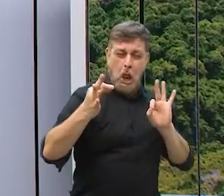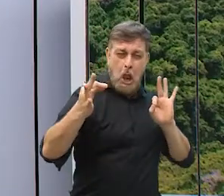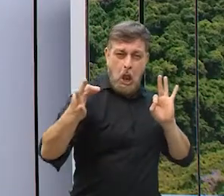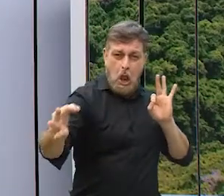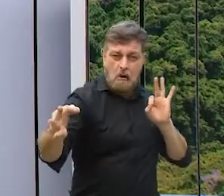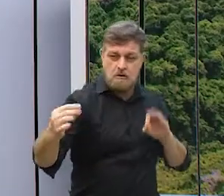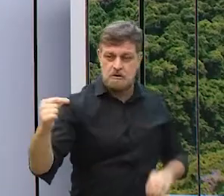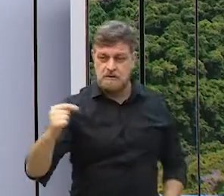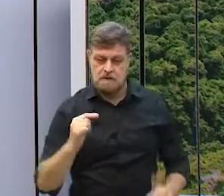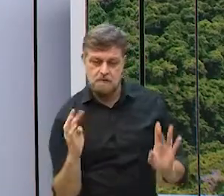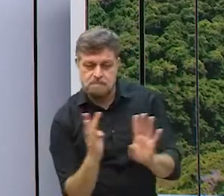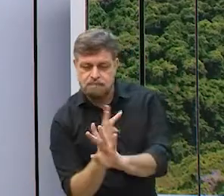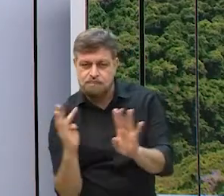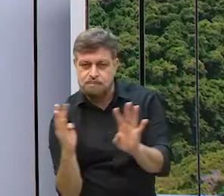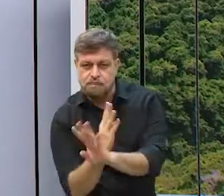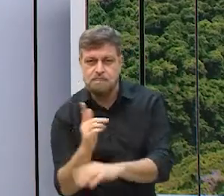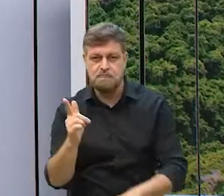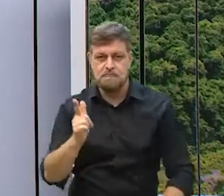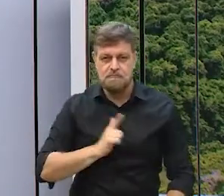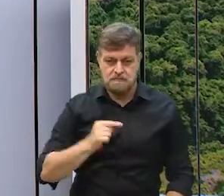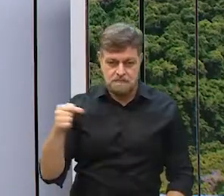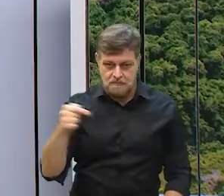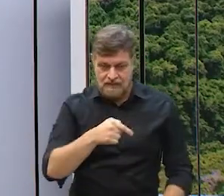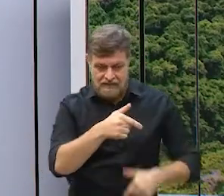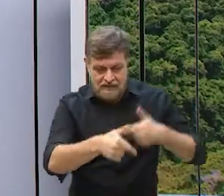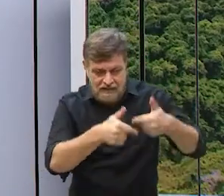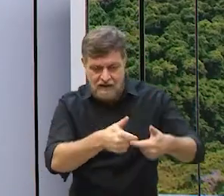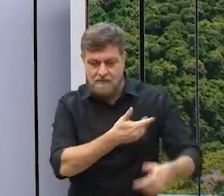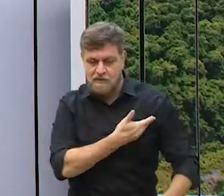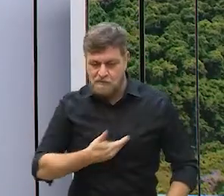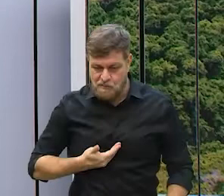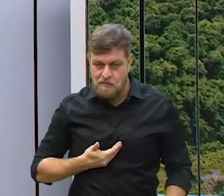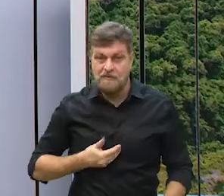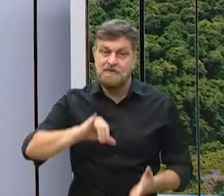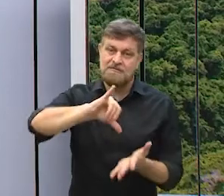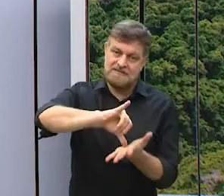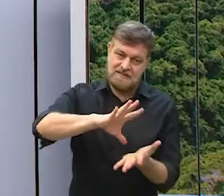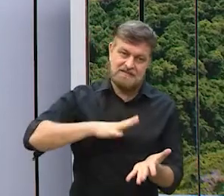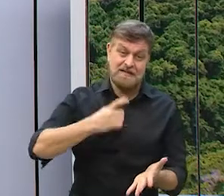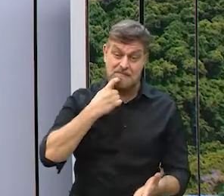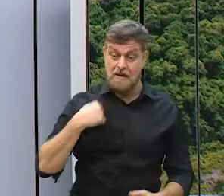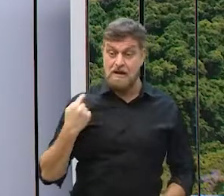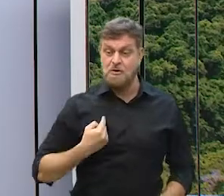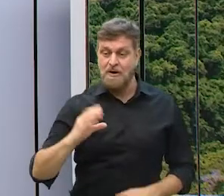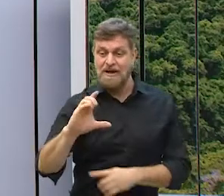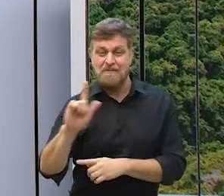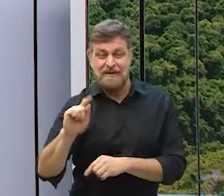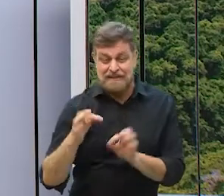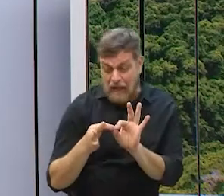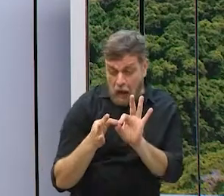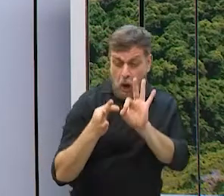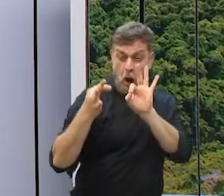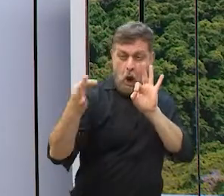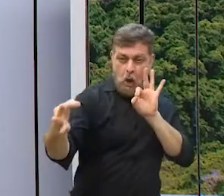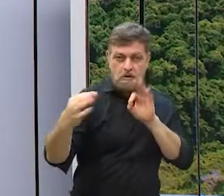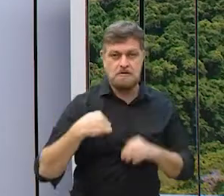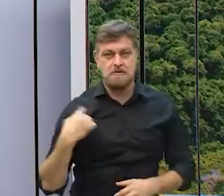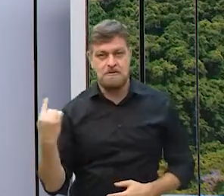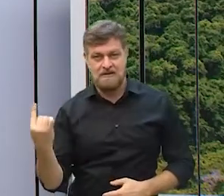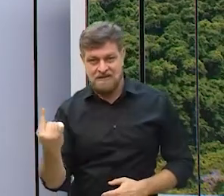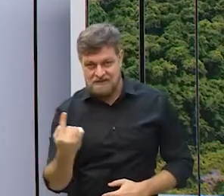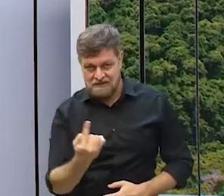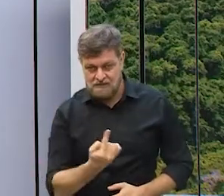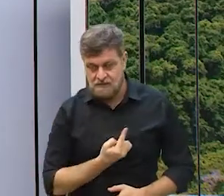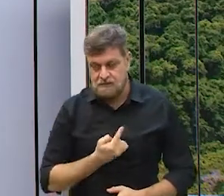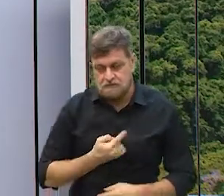uma circulação maior, tem maior oferta de serviços, né? E então, deste olhar,